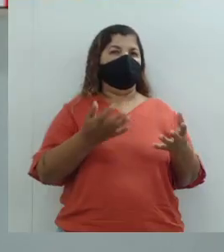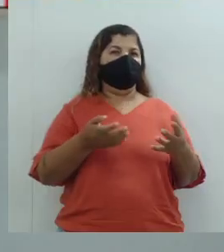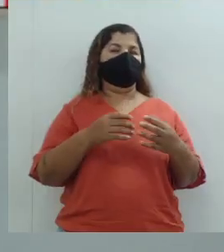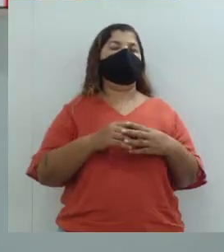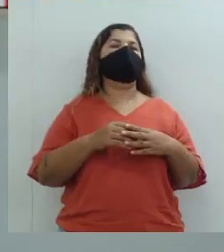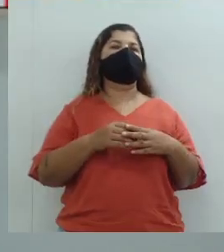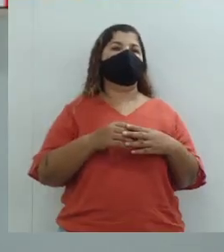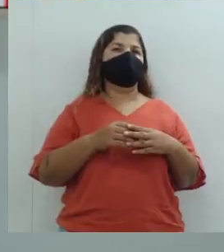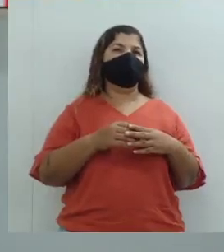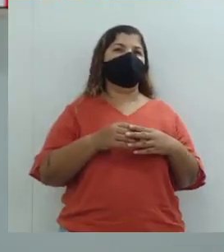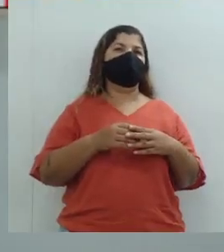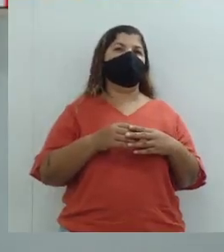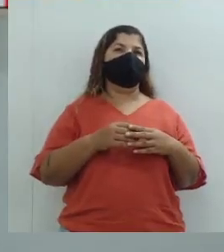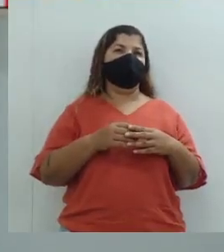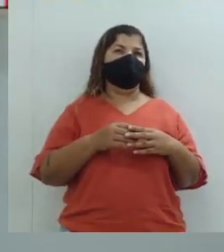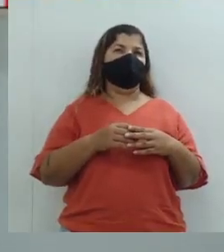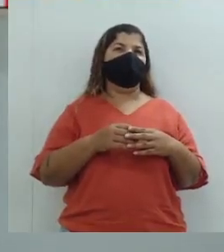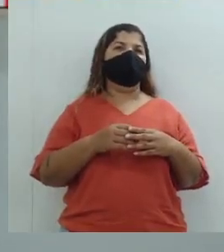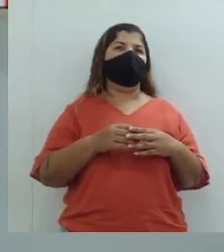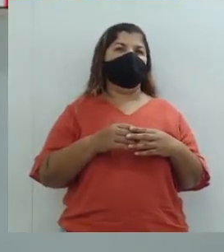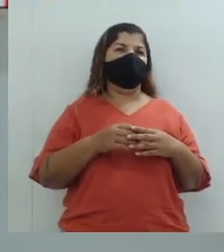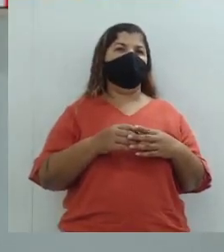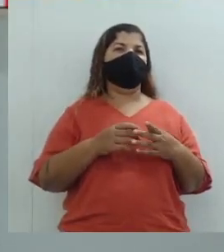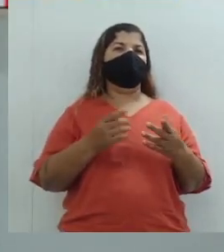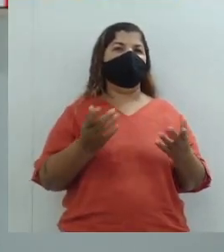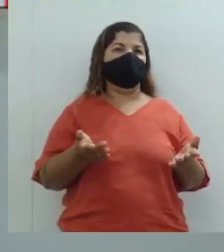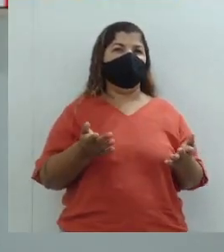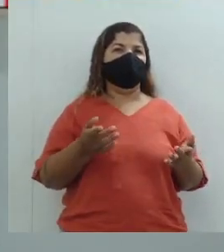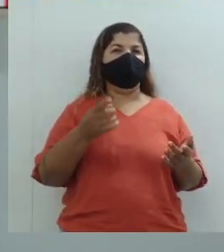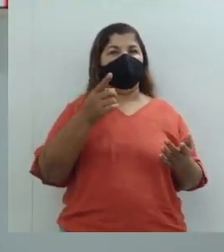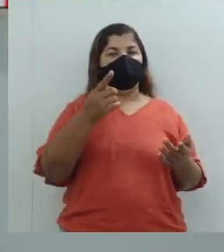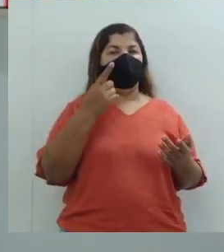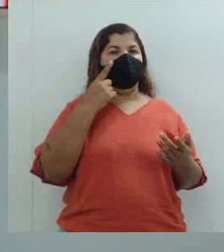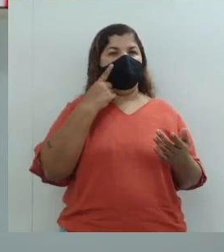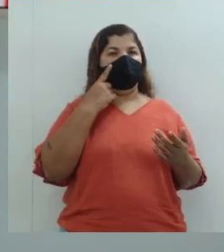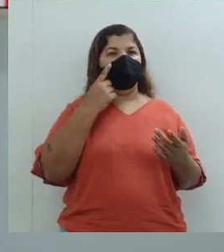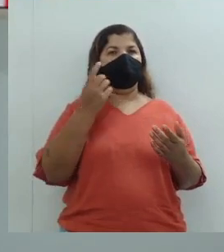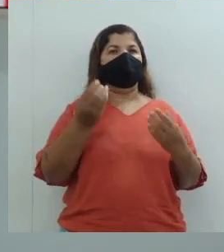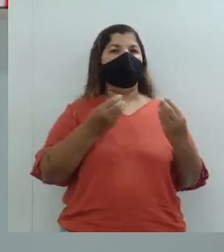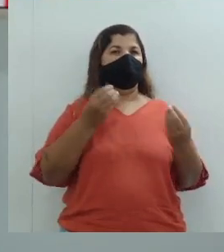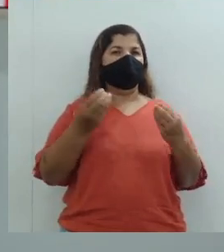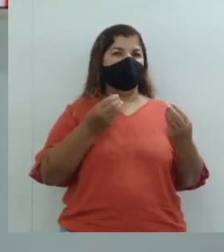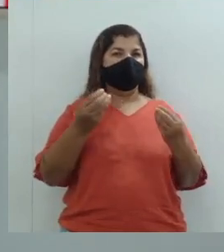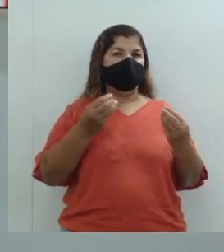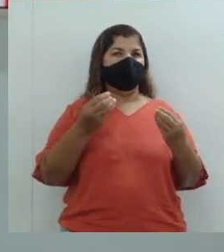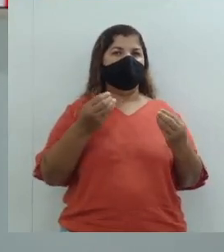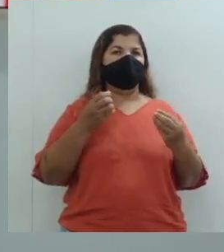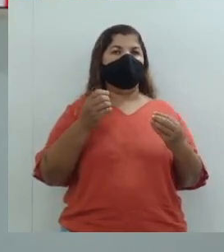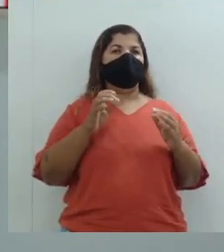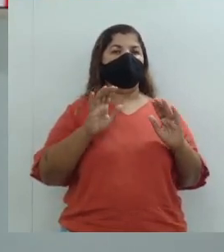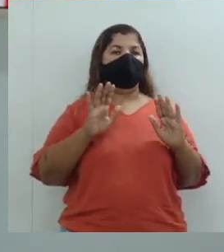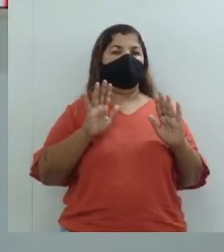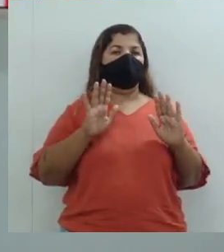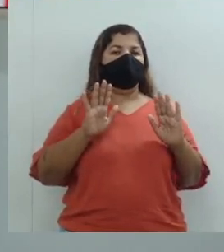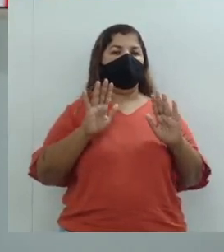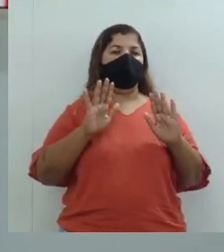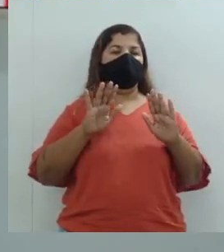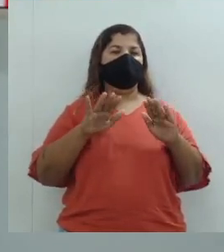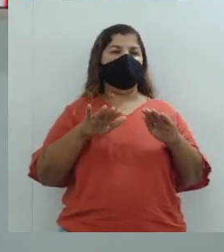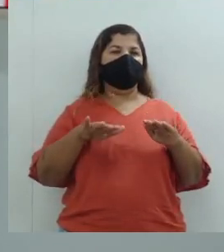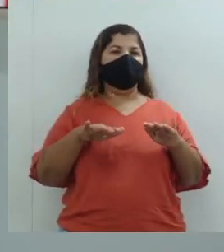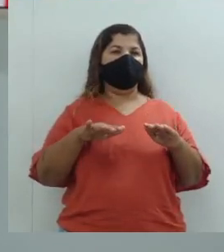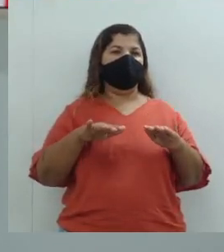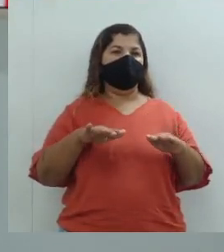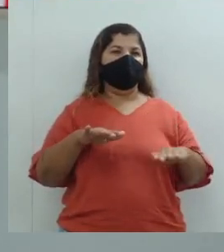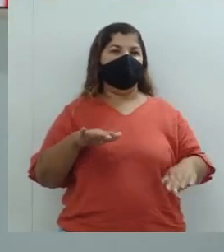Então, pode prestar atenção nessa situação aí, se você empurrar a